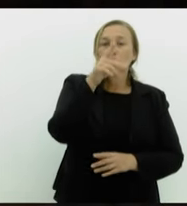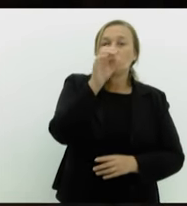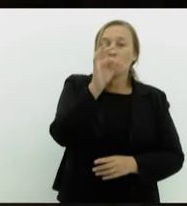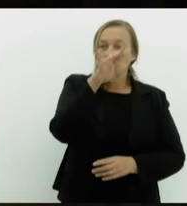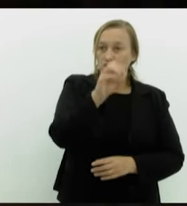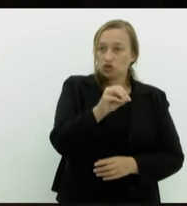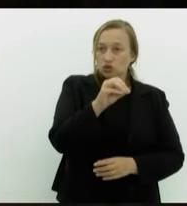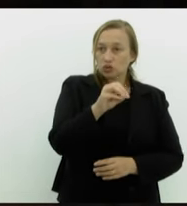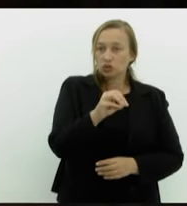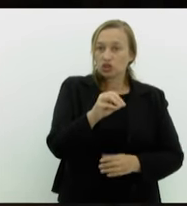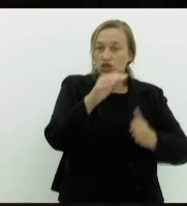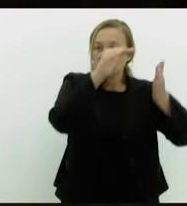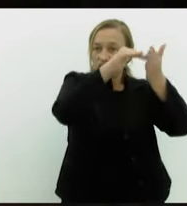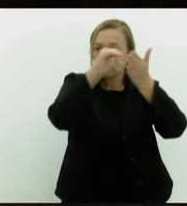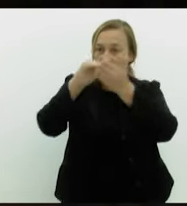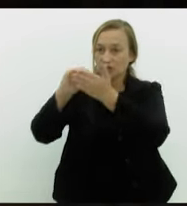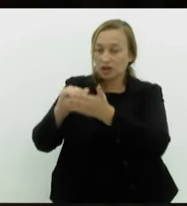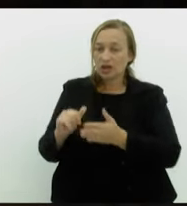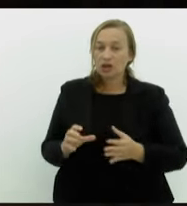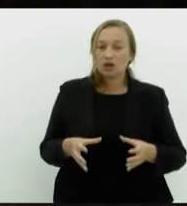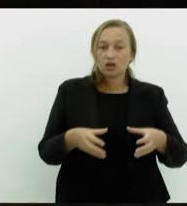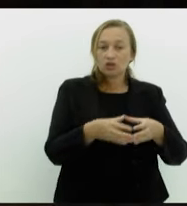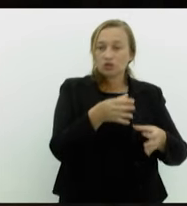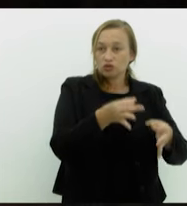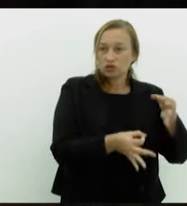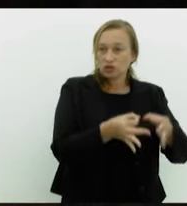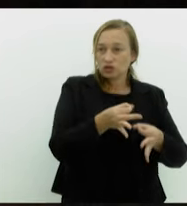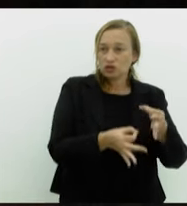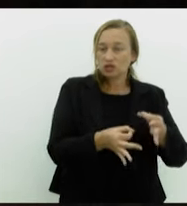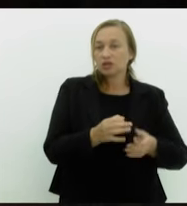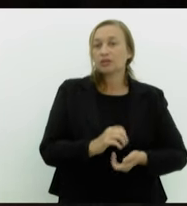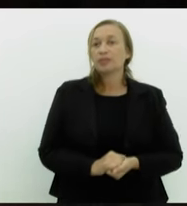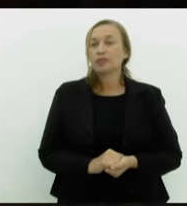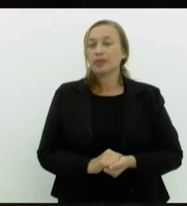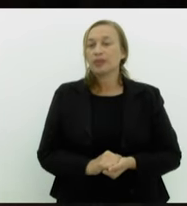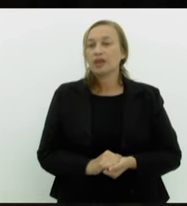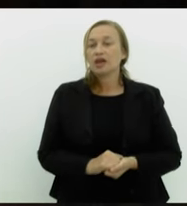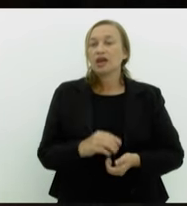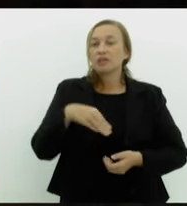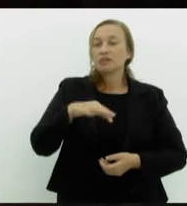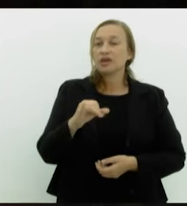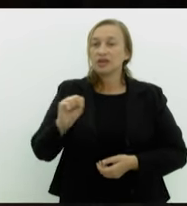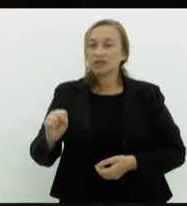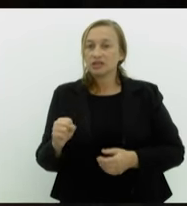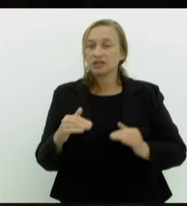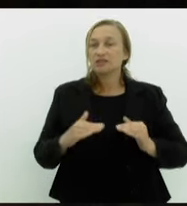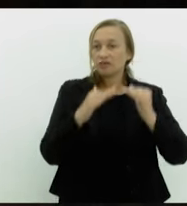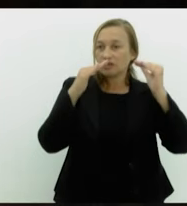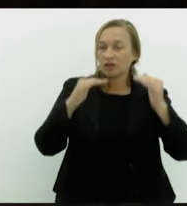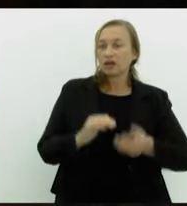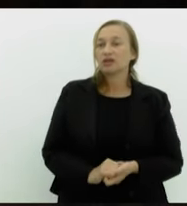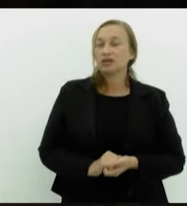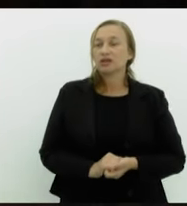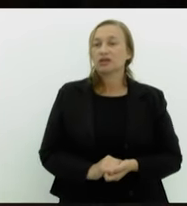da Comissão de Constituição e Justiça pela legalidade de Minas e Energia, favorável. De